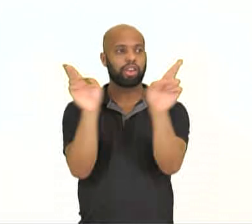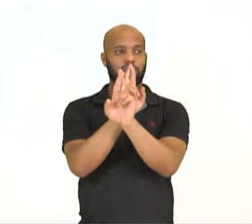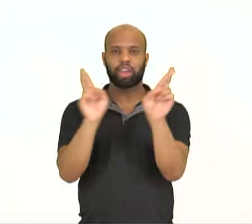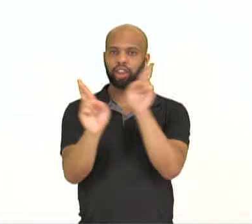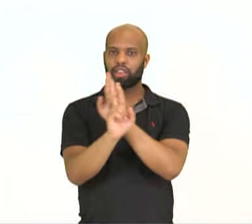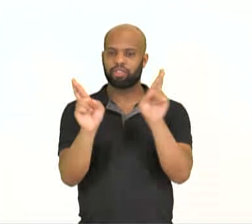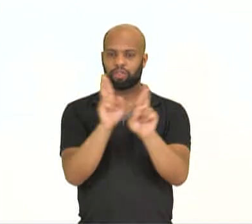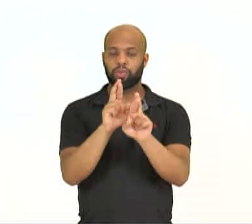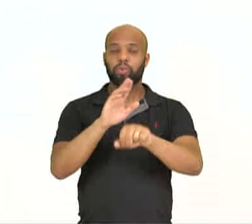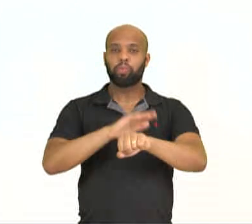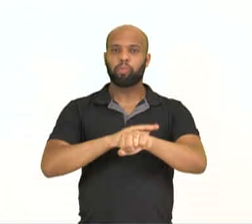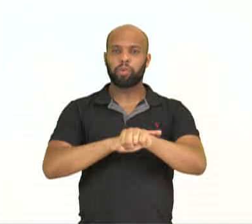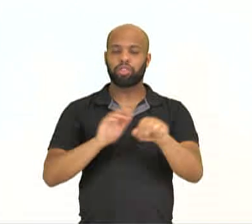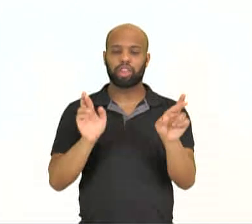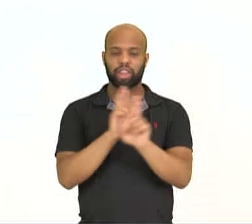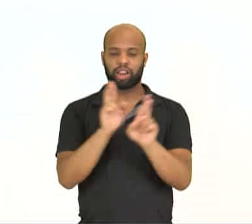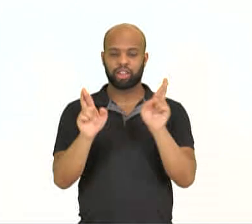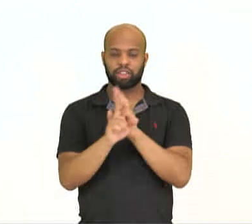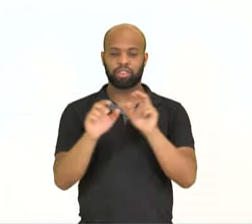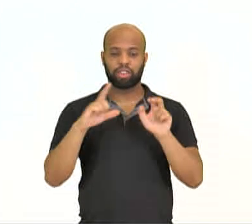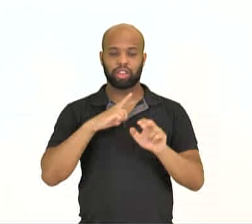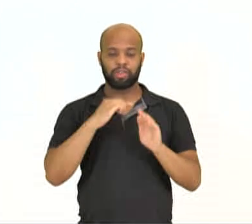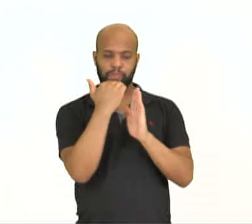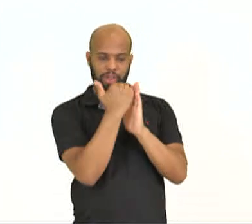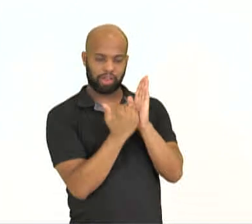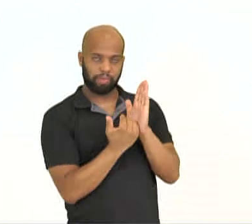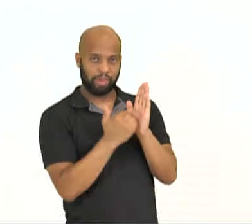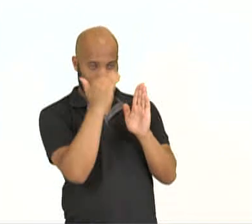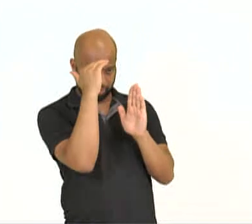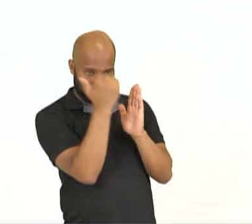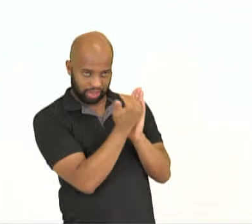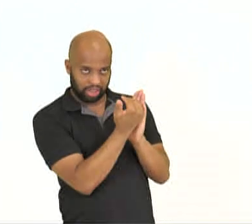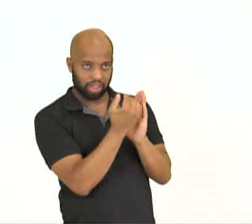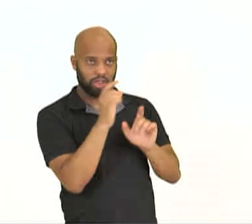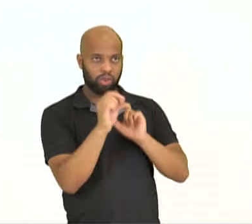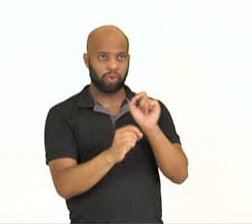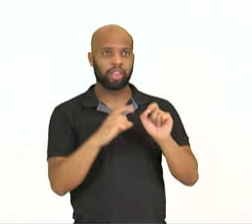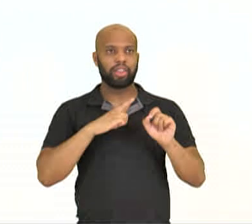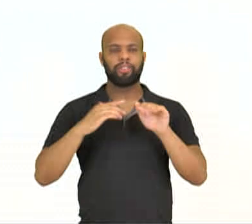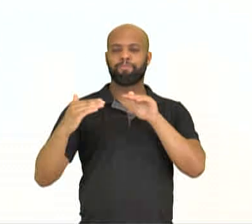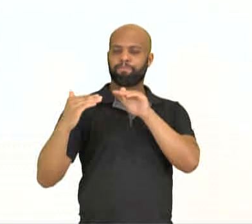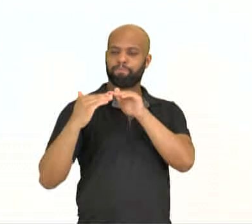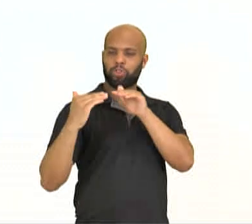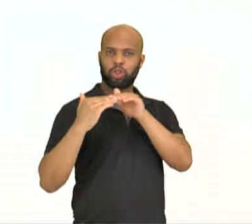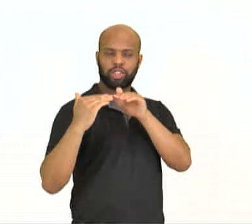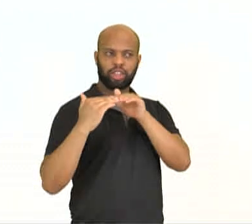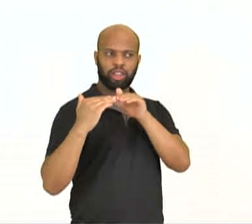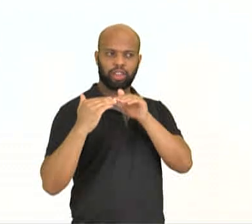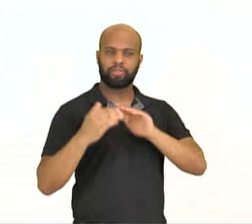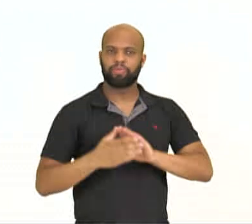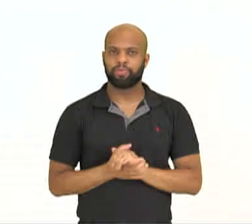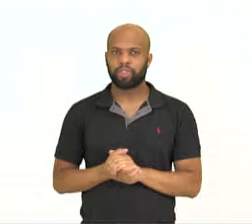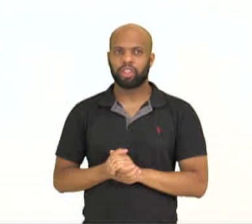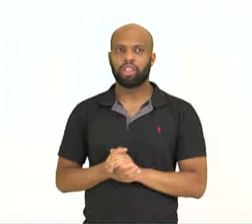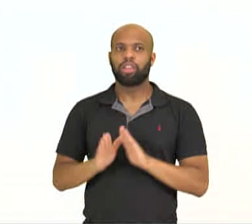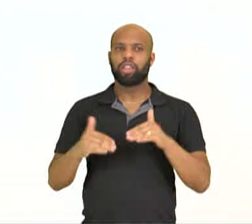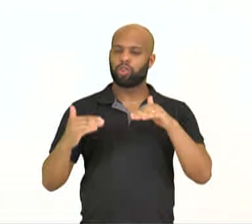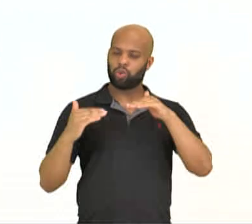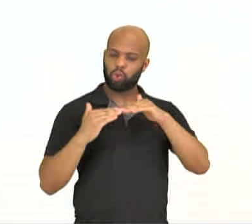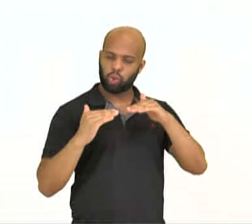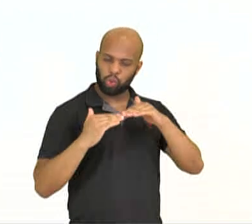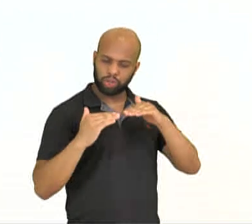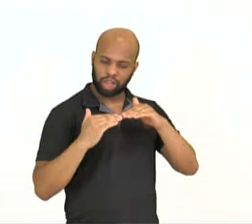relacionarem, obedecem a alguns princípios. Um deles é o da concordância. Então, olha aqui.